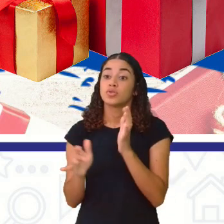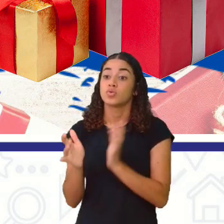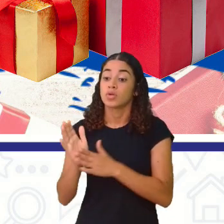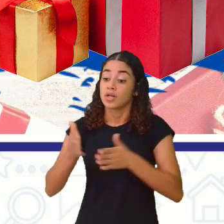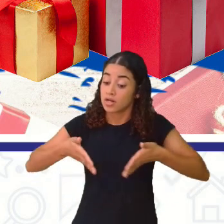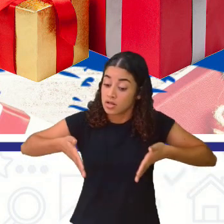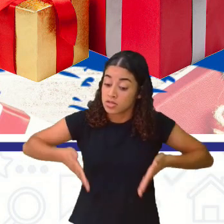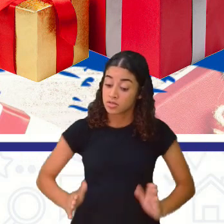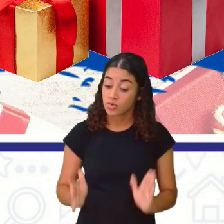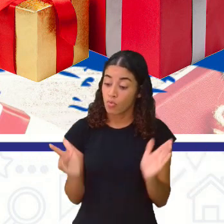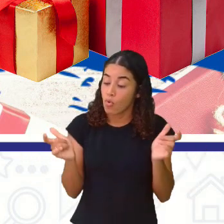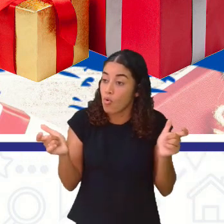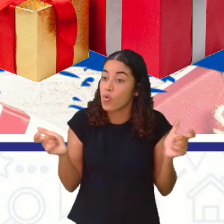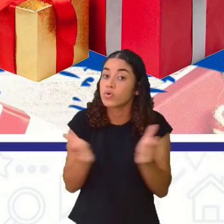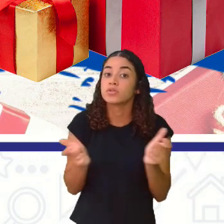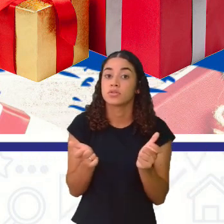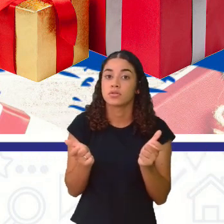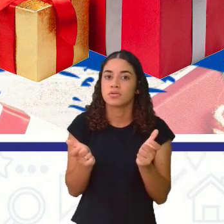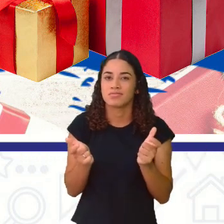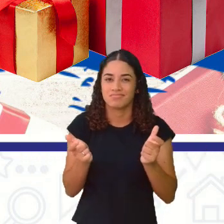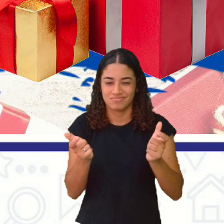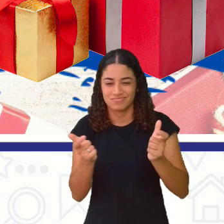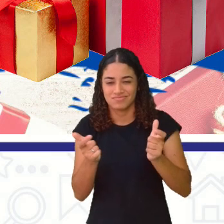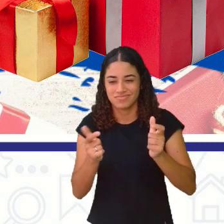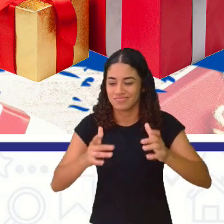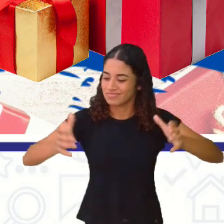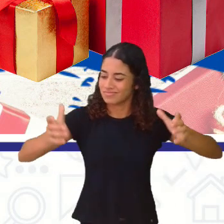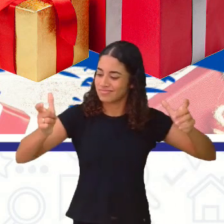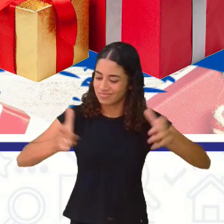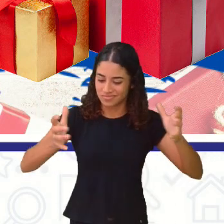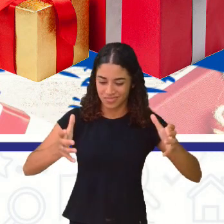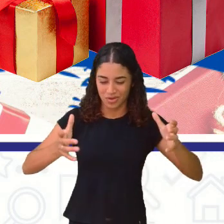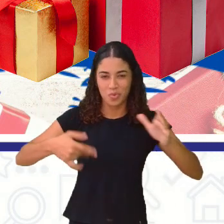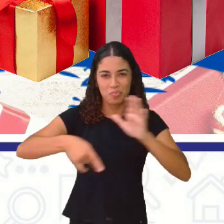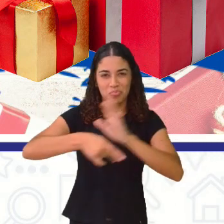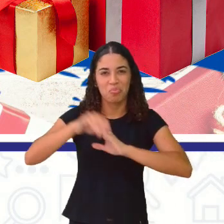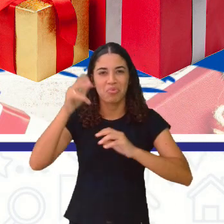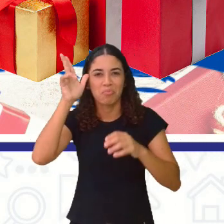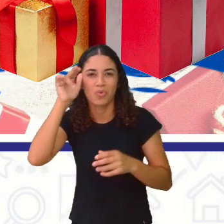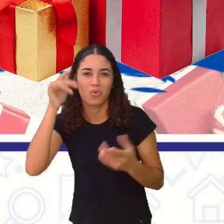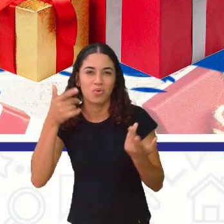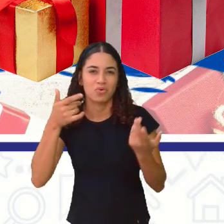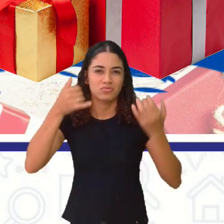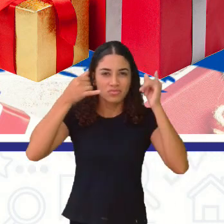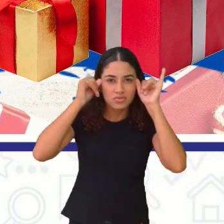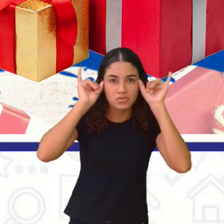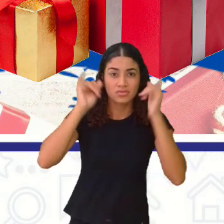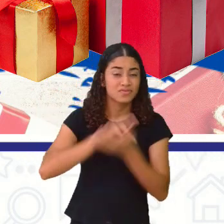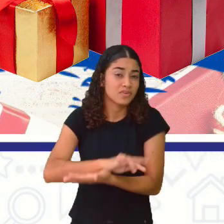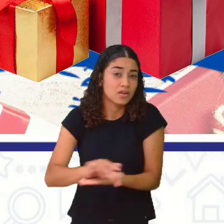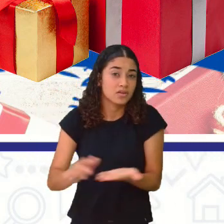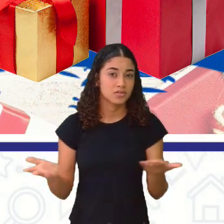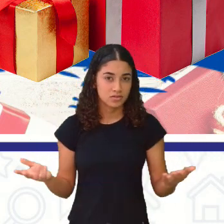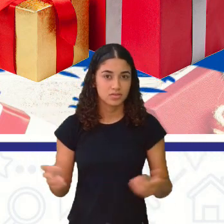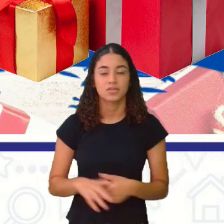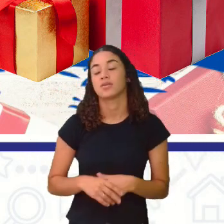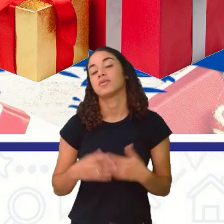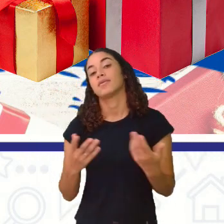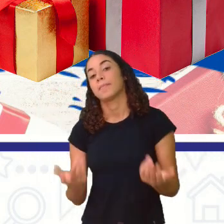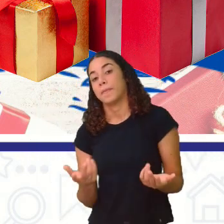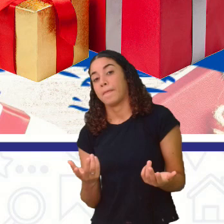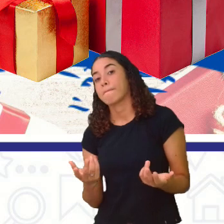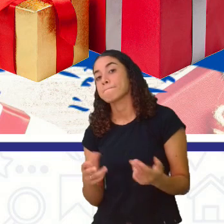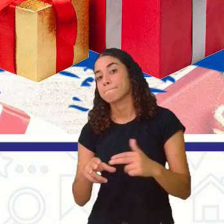dentro de numa manjedoura, né? Dentro de um estábulo, né? É o local onde ficavam animais, né? Então a